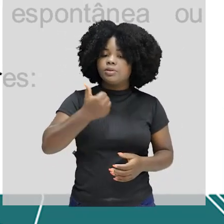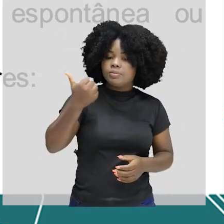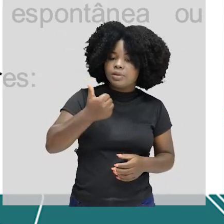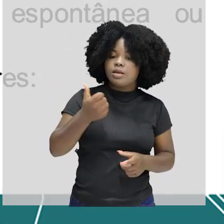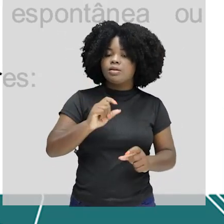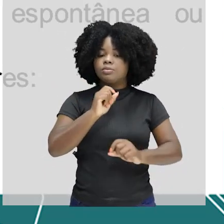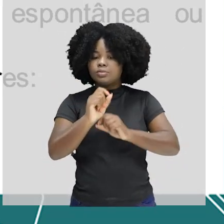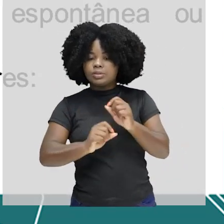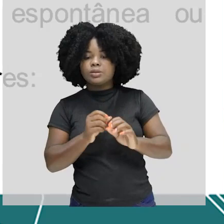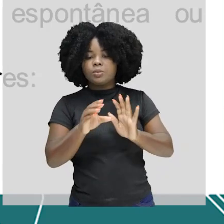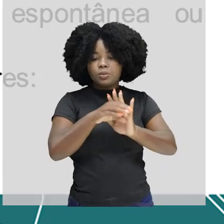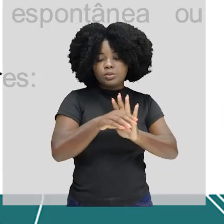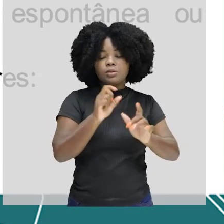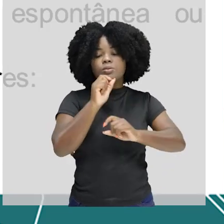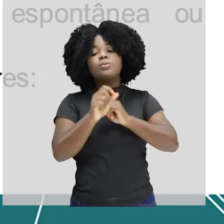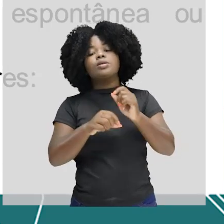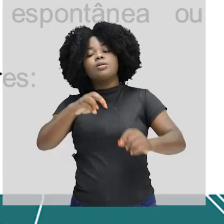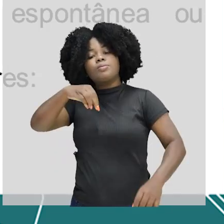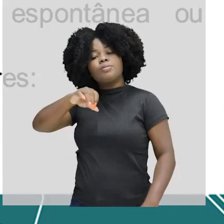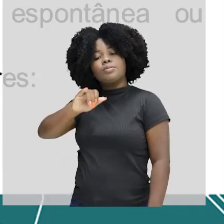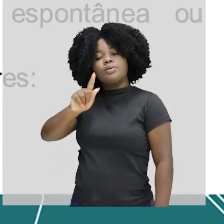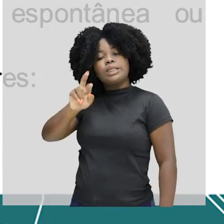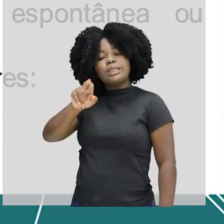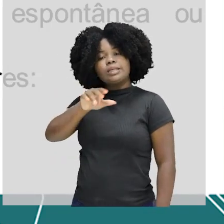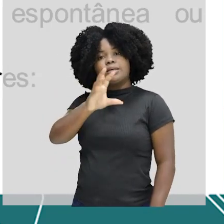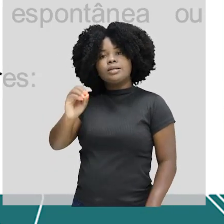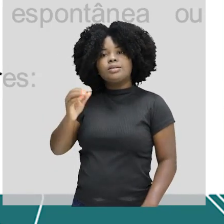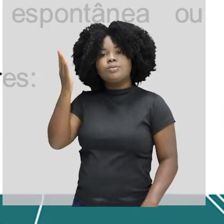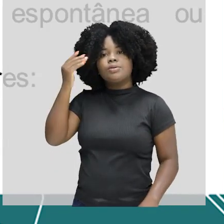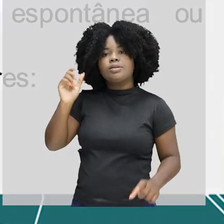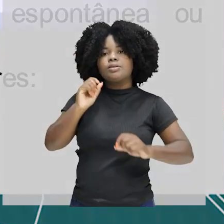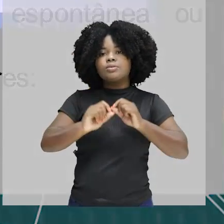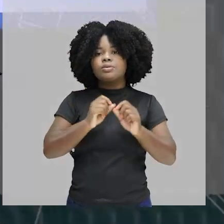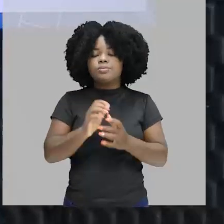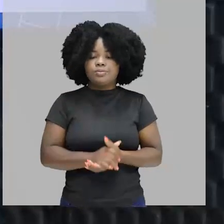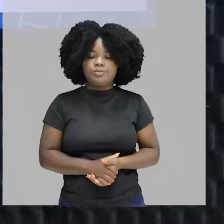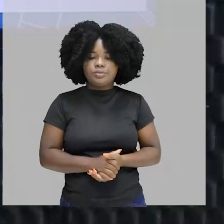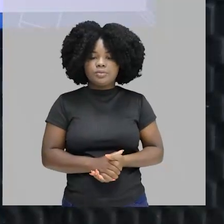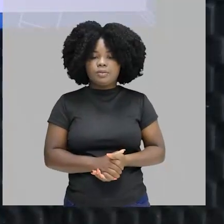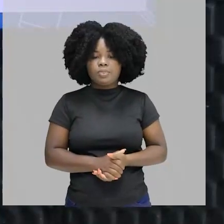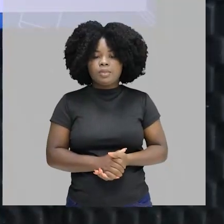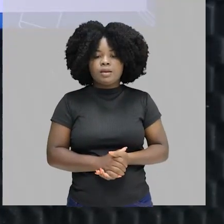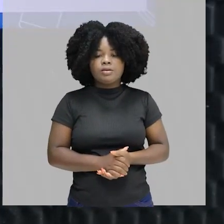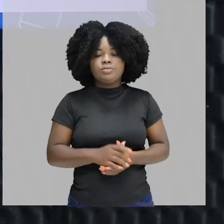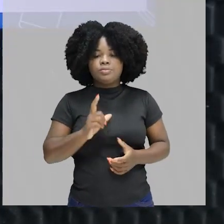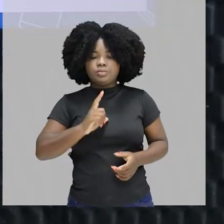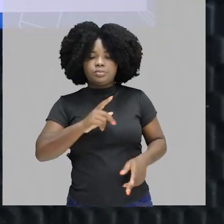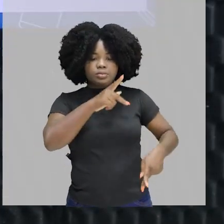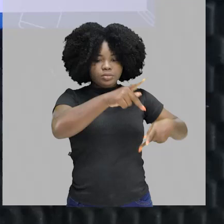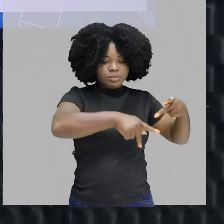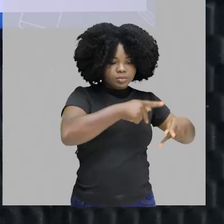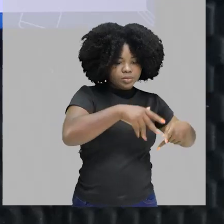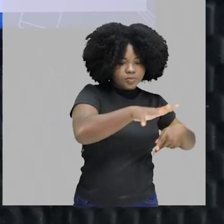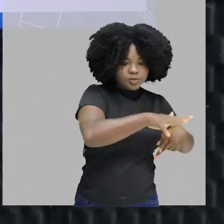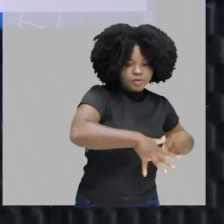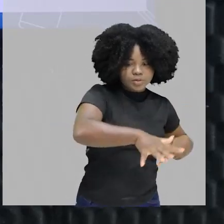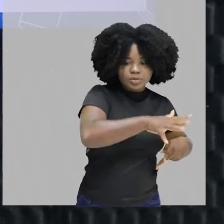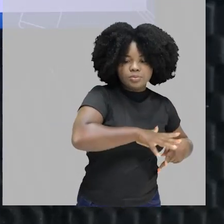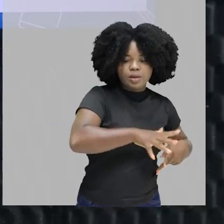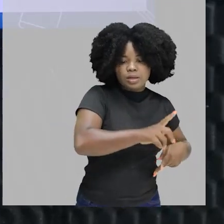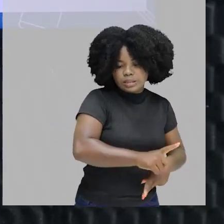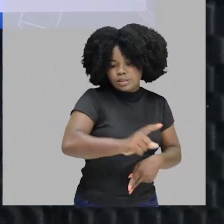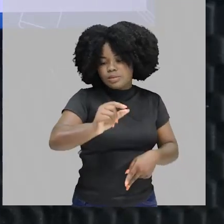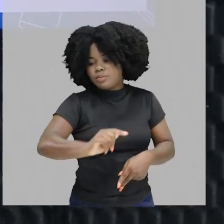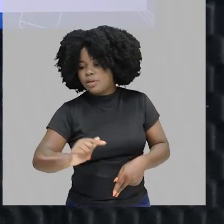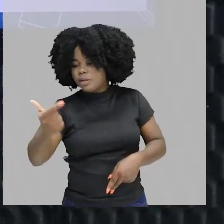migração. Entenda, tá, migração como um processo de deslocamento de pessoas de um local para outro, tá certo? De populações